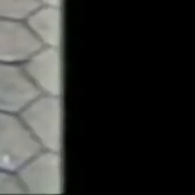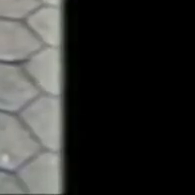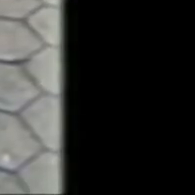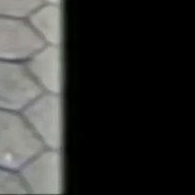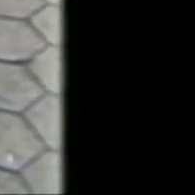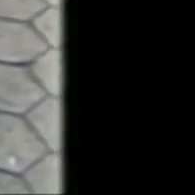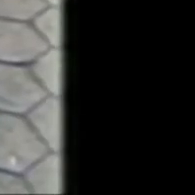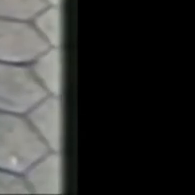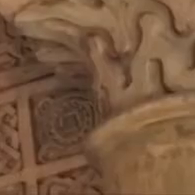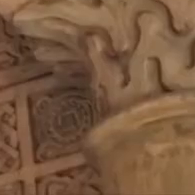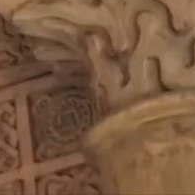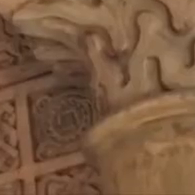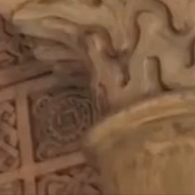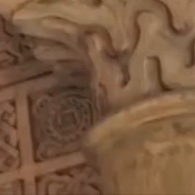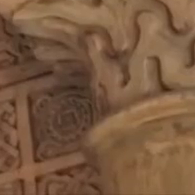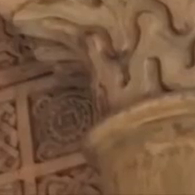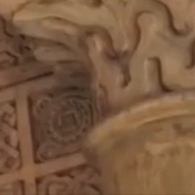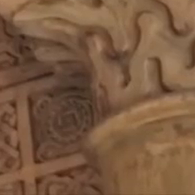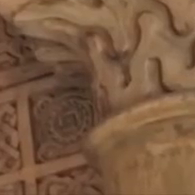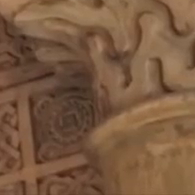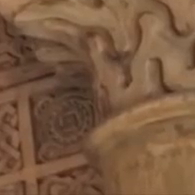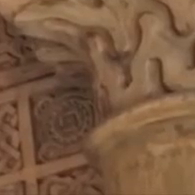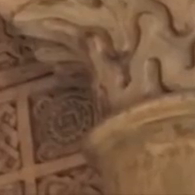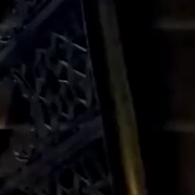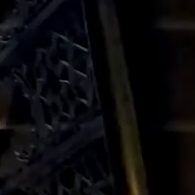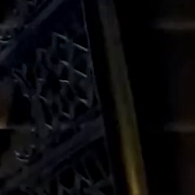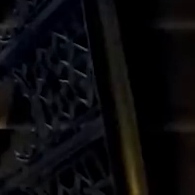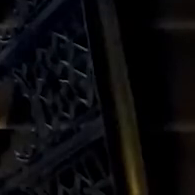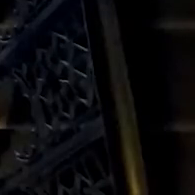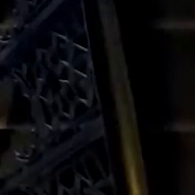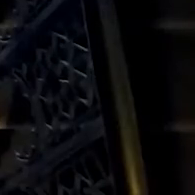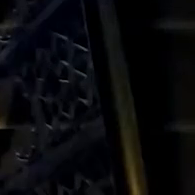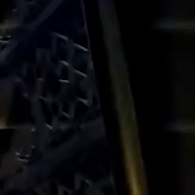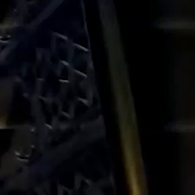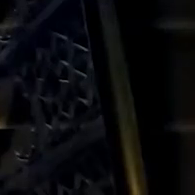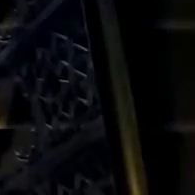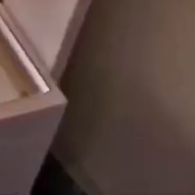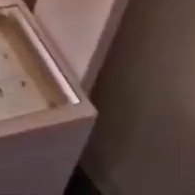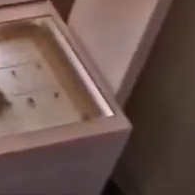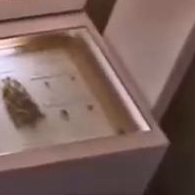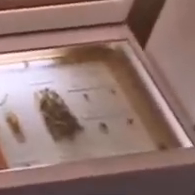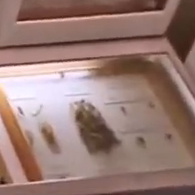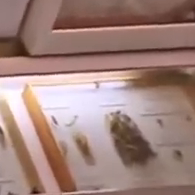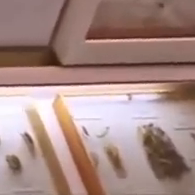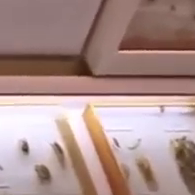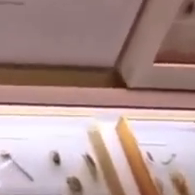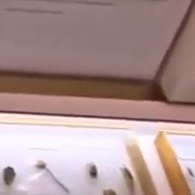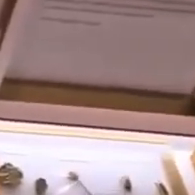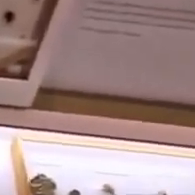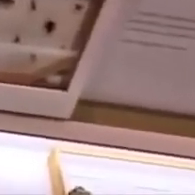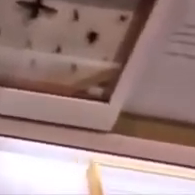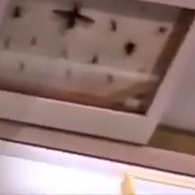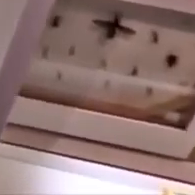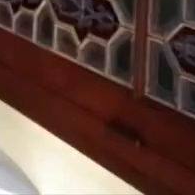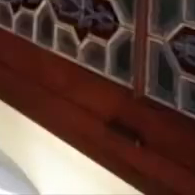ditadura. Um teto para pessoas, insetos,